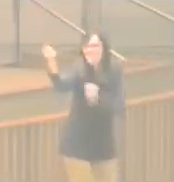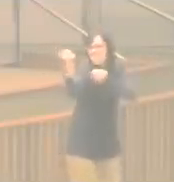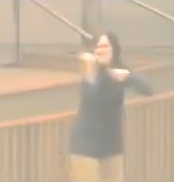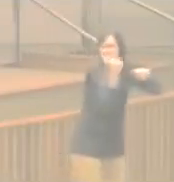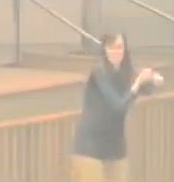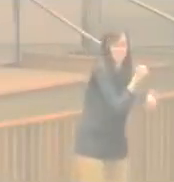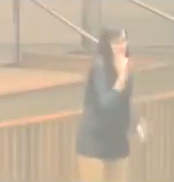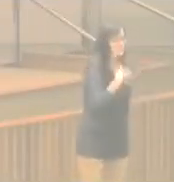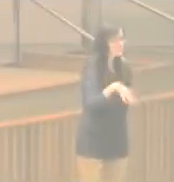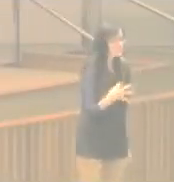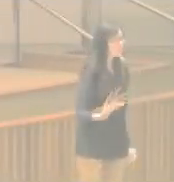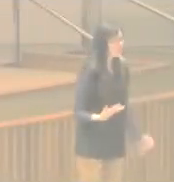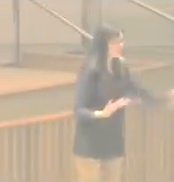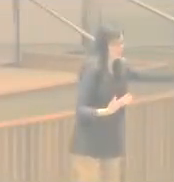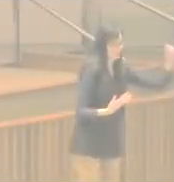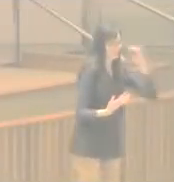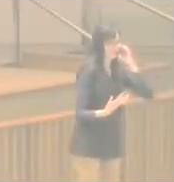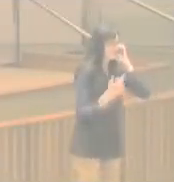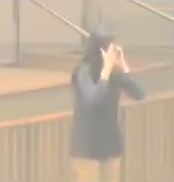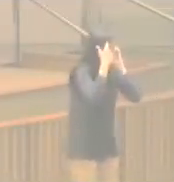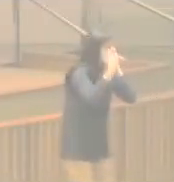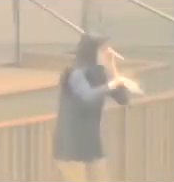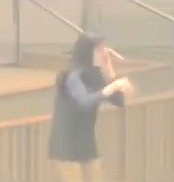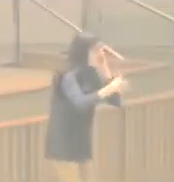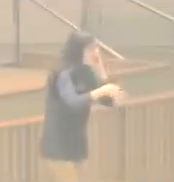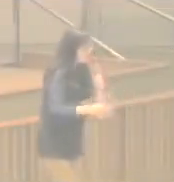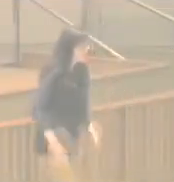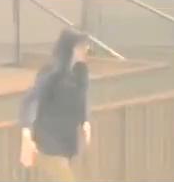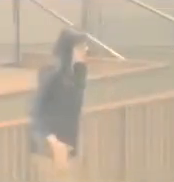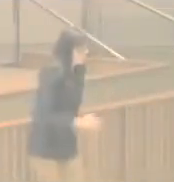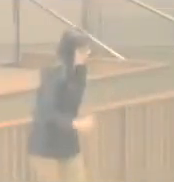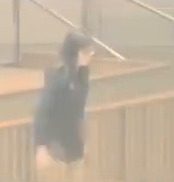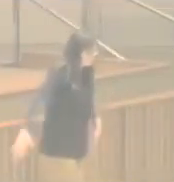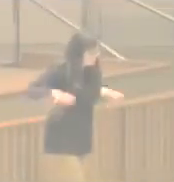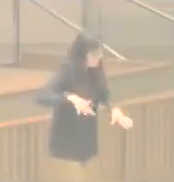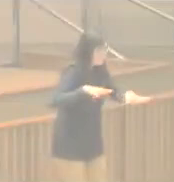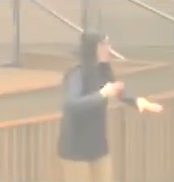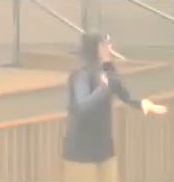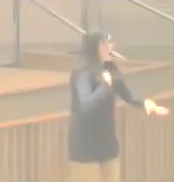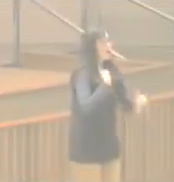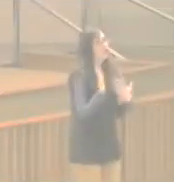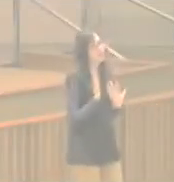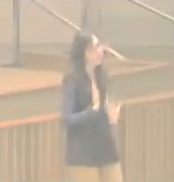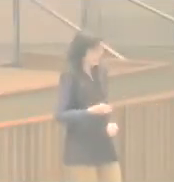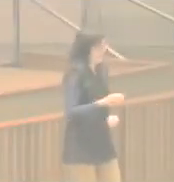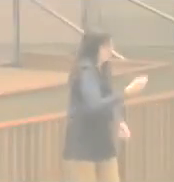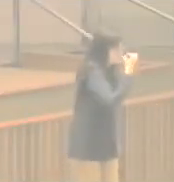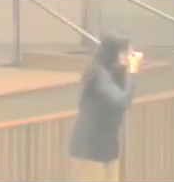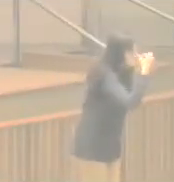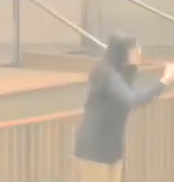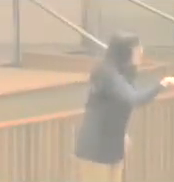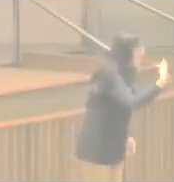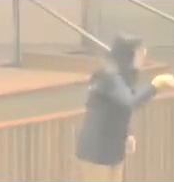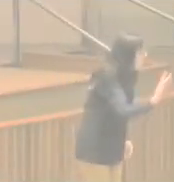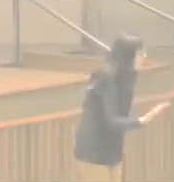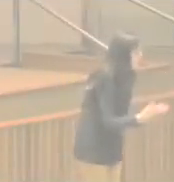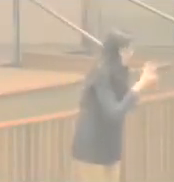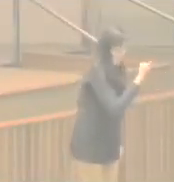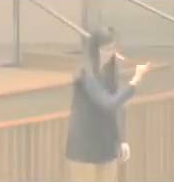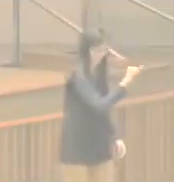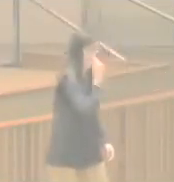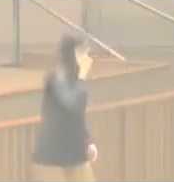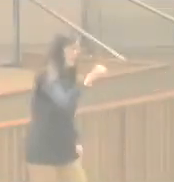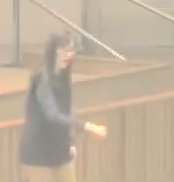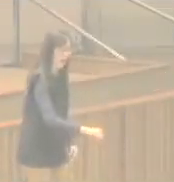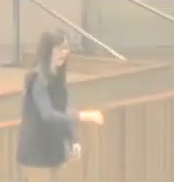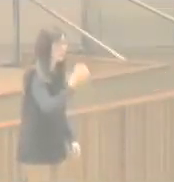dele para frente, para ele seguindo a marcha da caravana que vai levá-lo preso. E se não bastasse